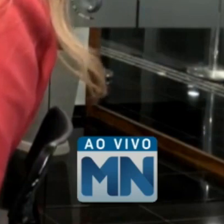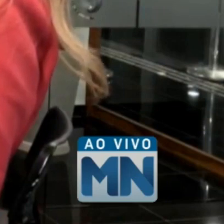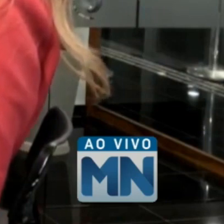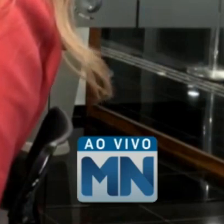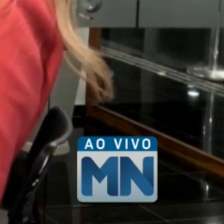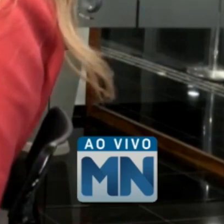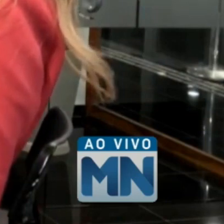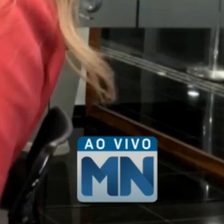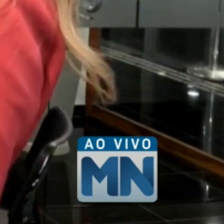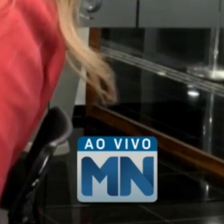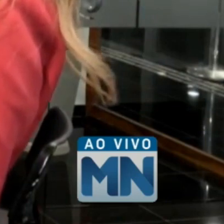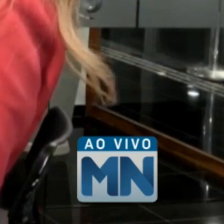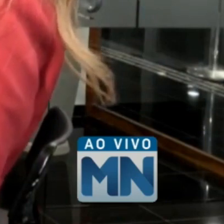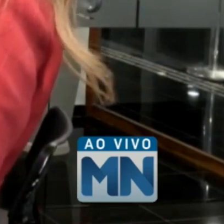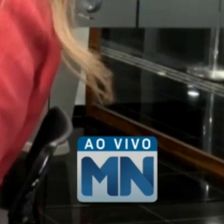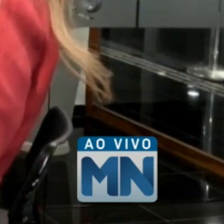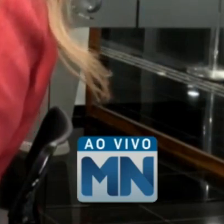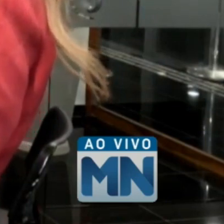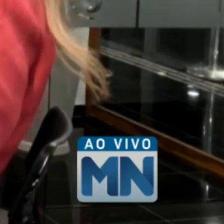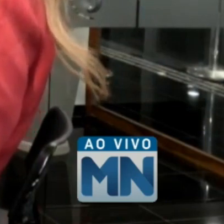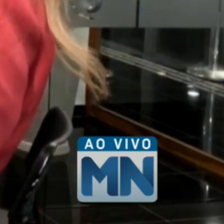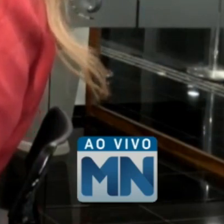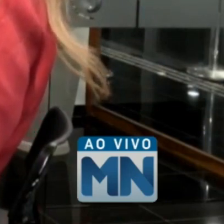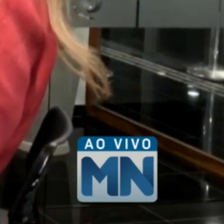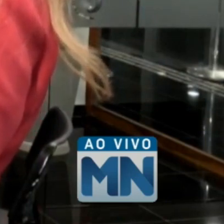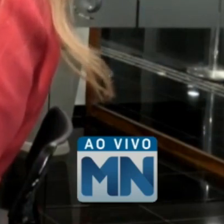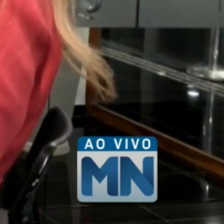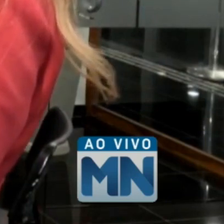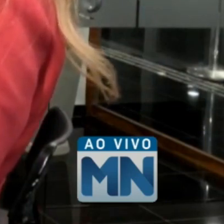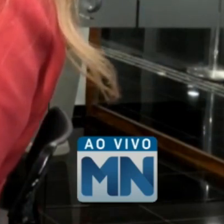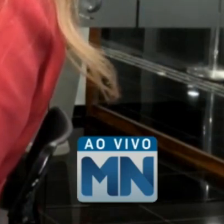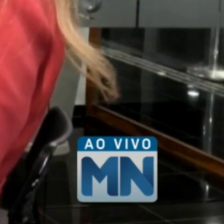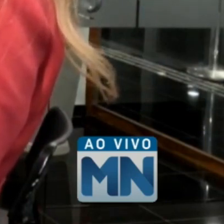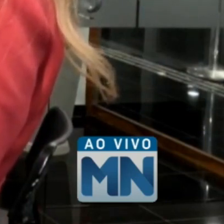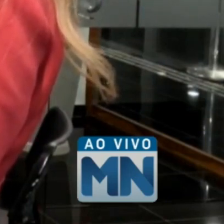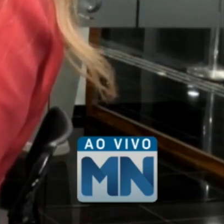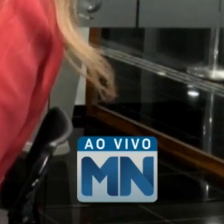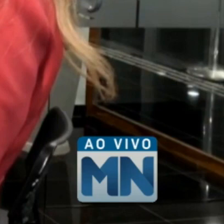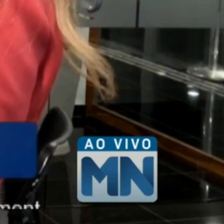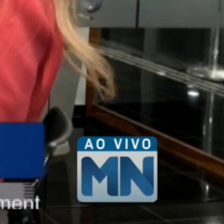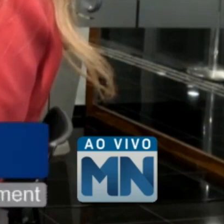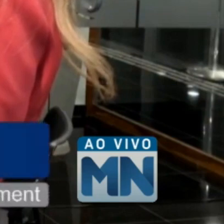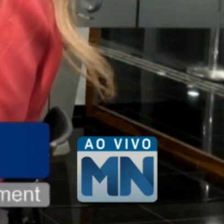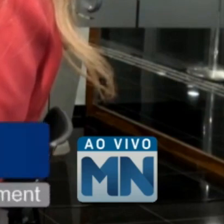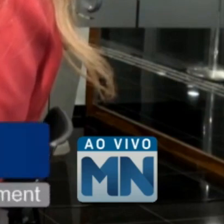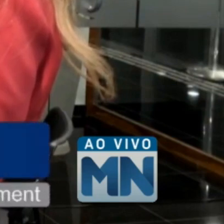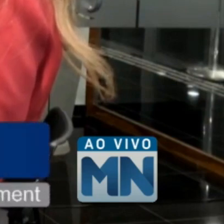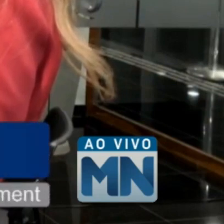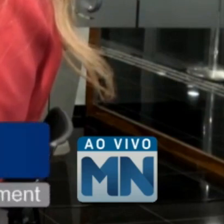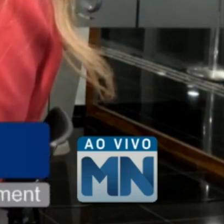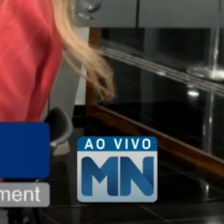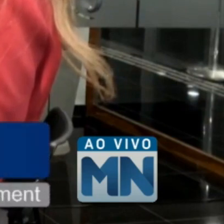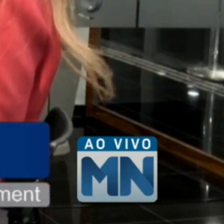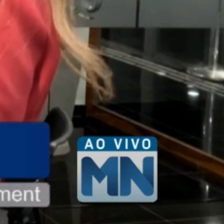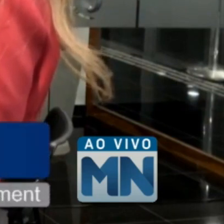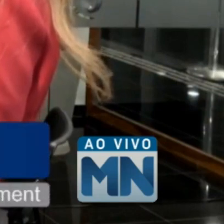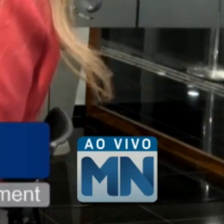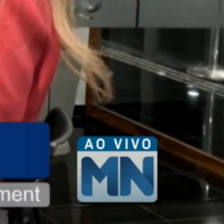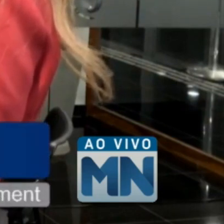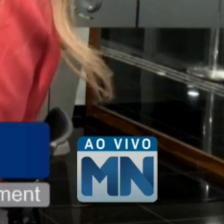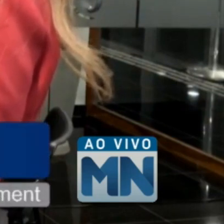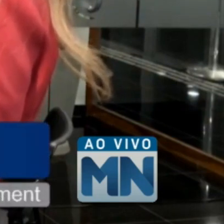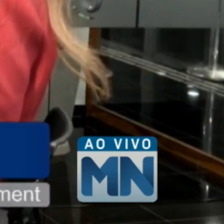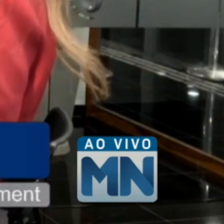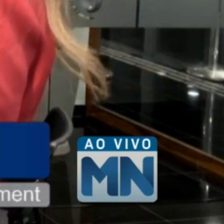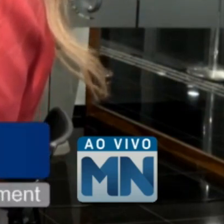sinto muito feliz, muito orgulhosa, muito lisonjeada. Para mim é assim, a